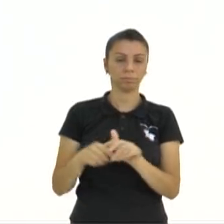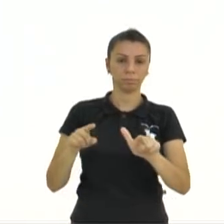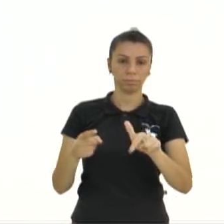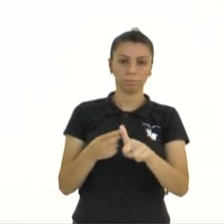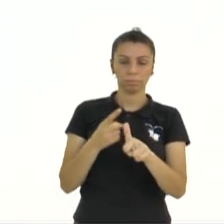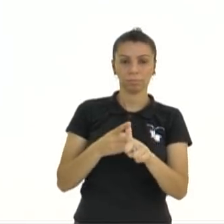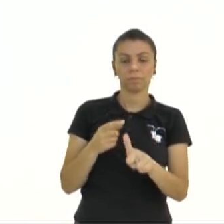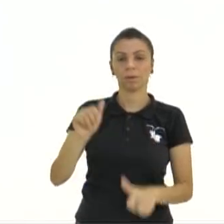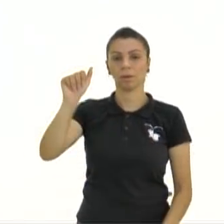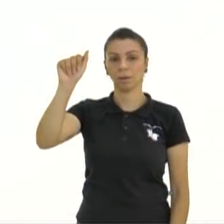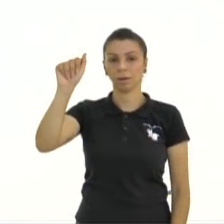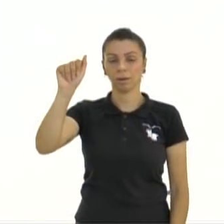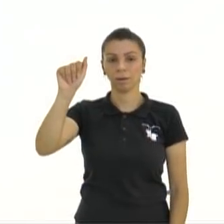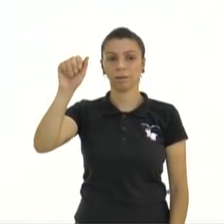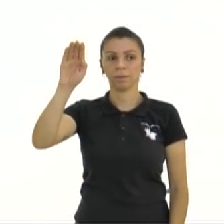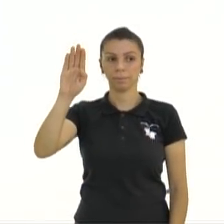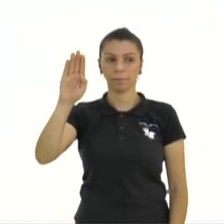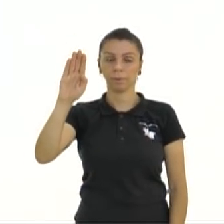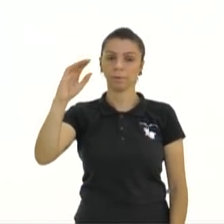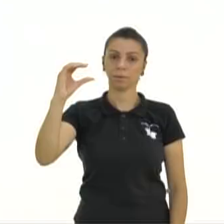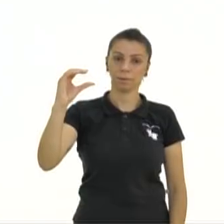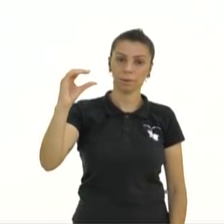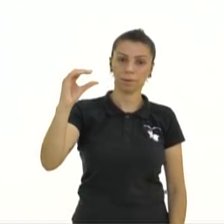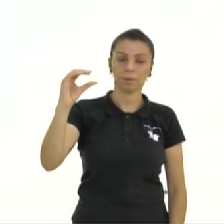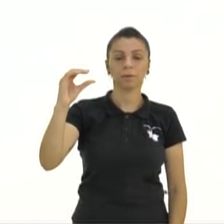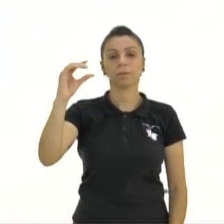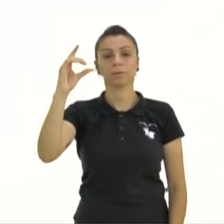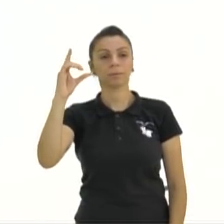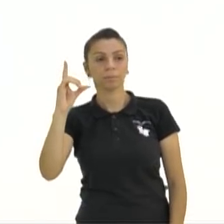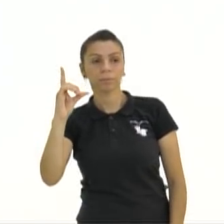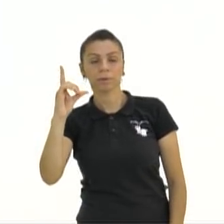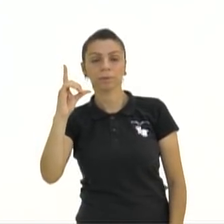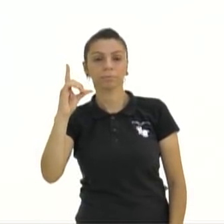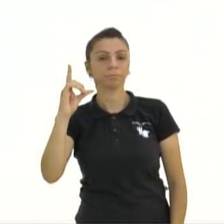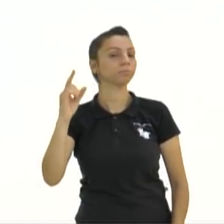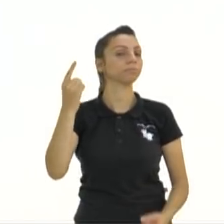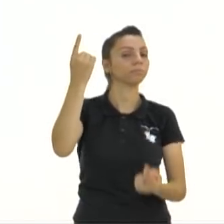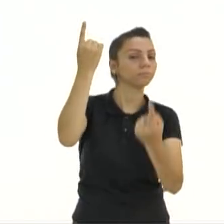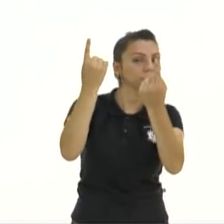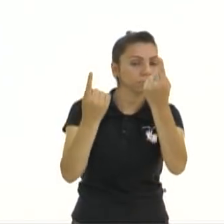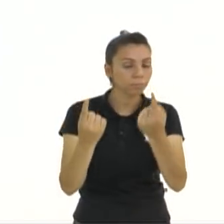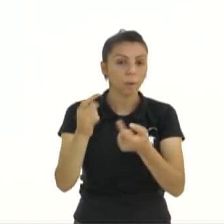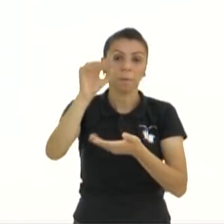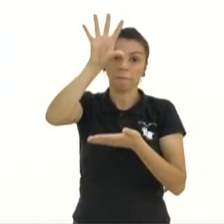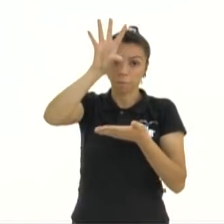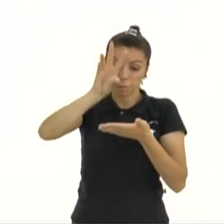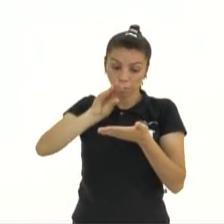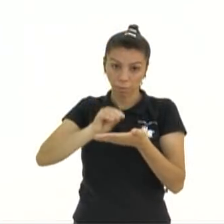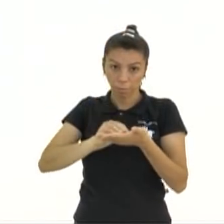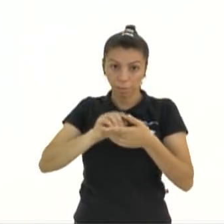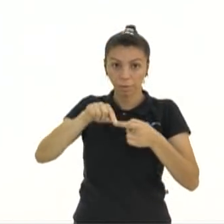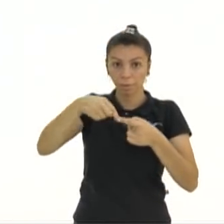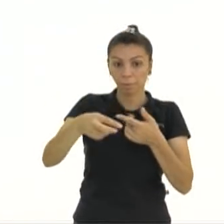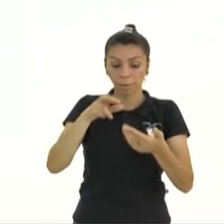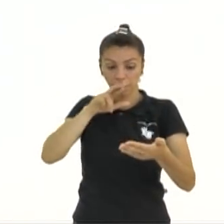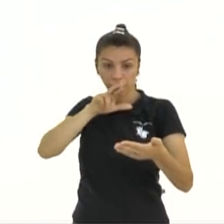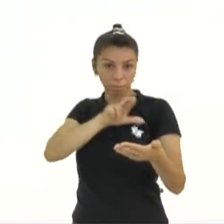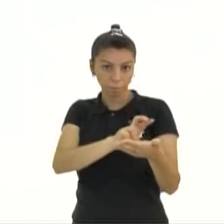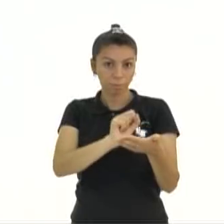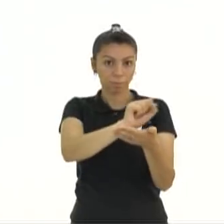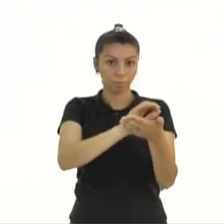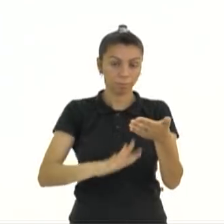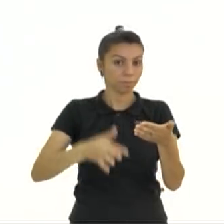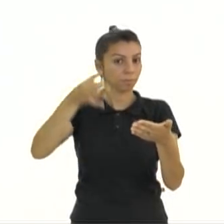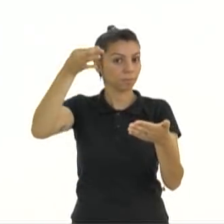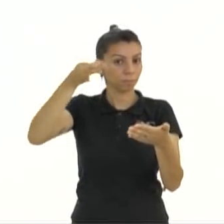B. Pecado. C. Dharma. D. Salvação. Você copia a questão e marca a